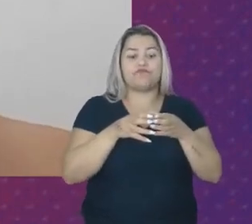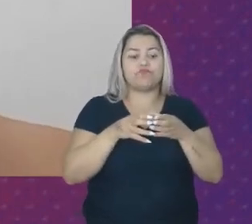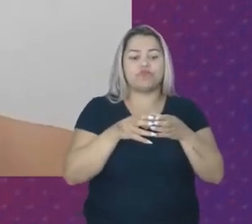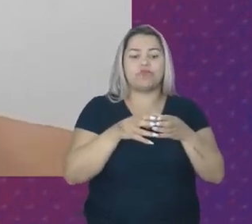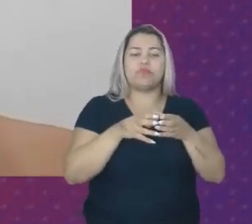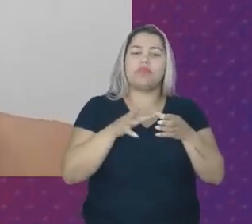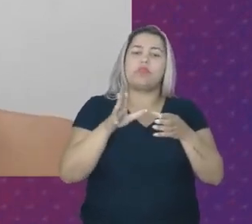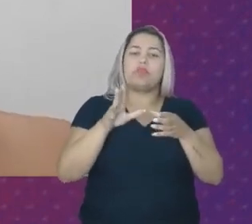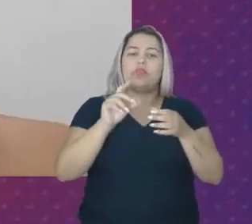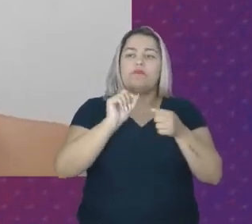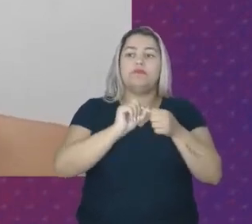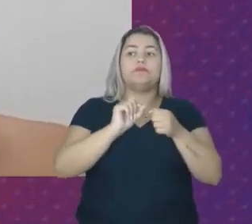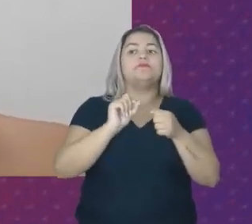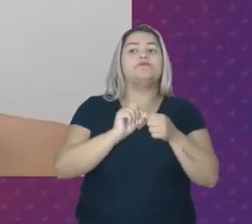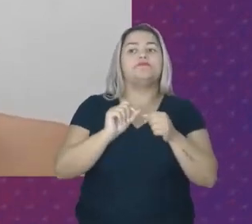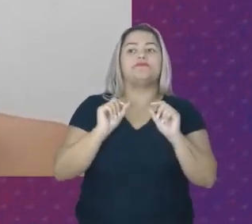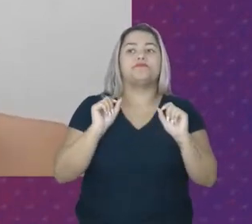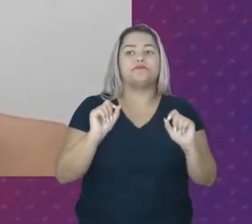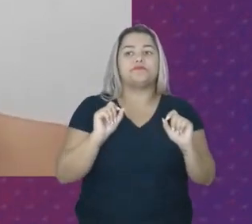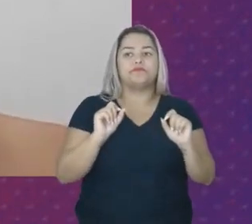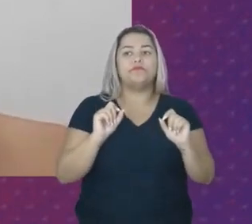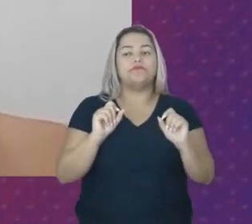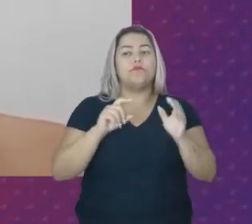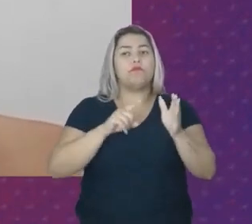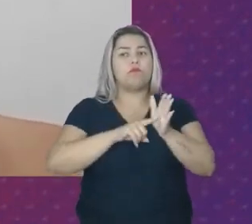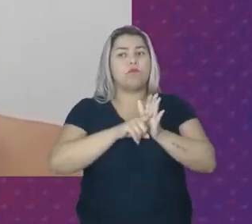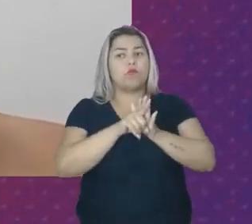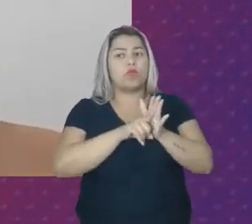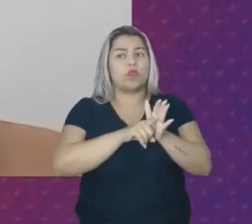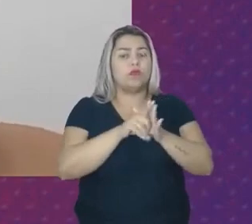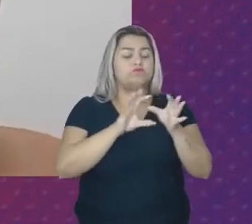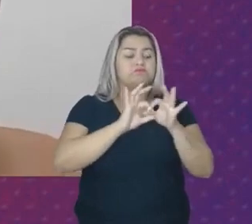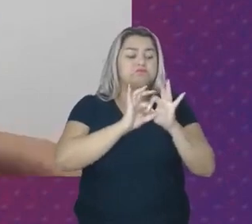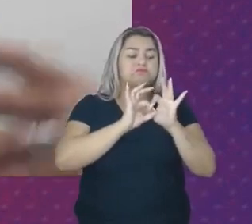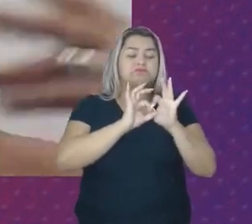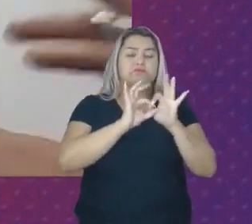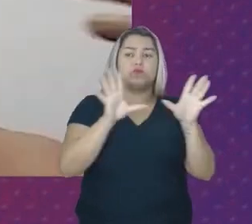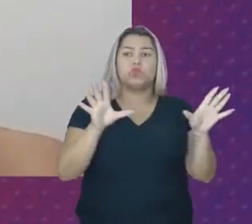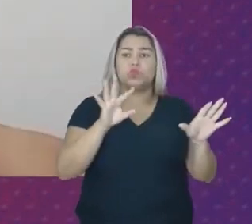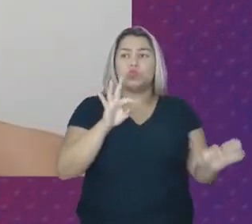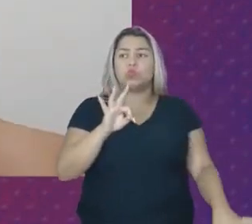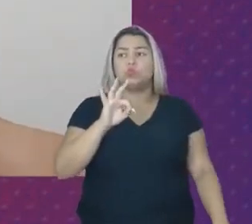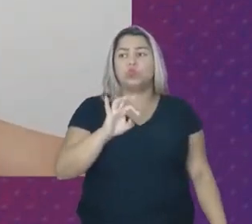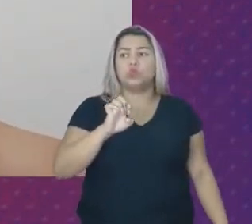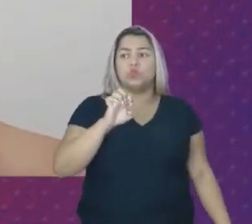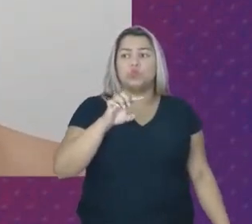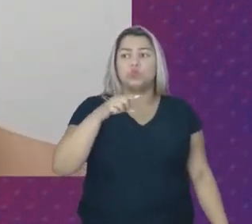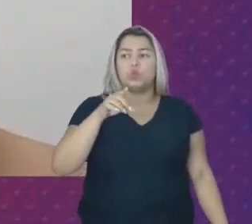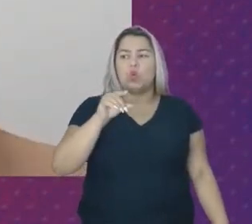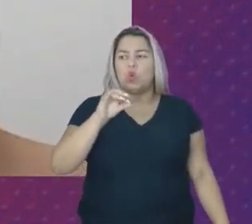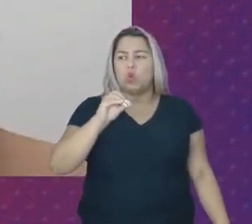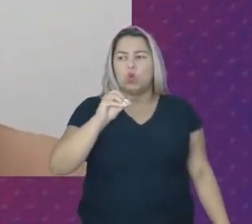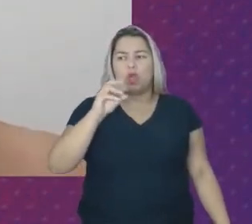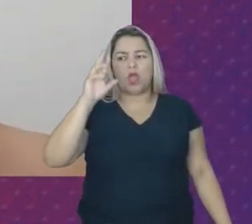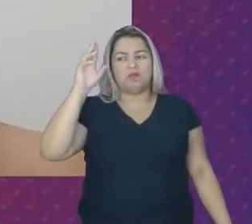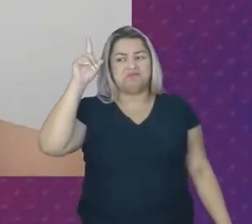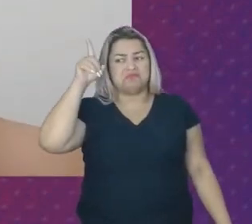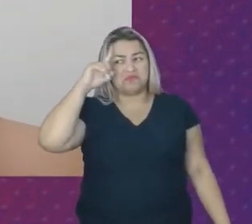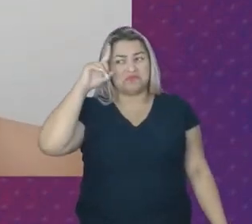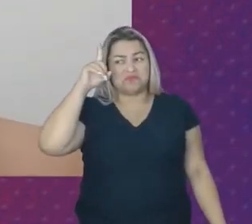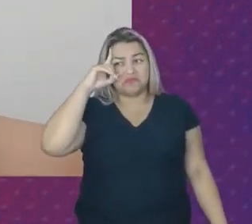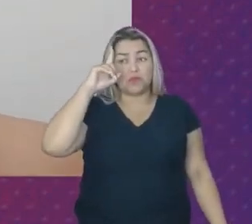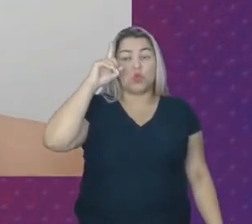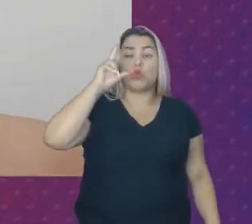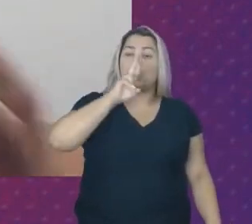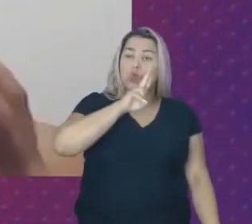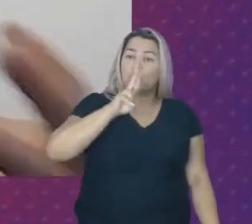estou trazendo aqui, que tem a proposta de se desprender do tédio, né, dessa rotina do dia a dia. O